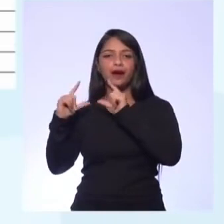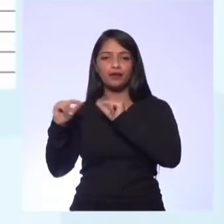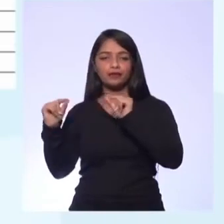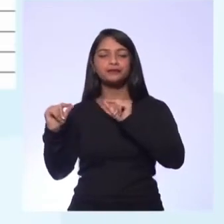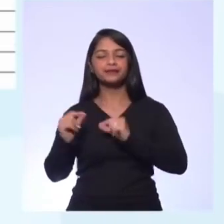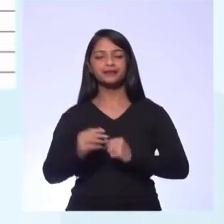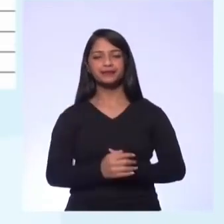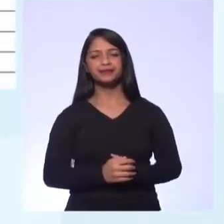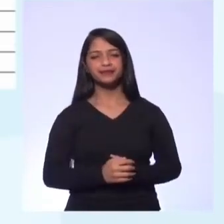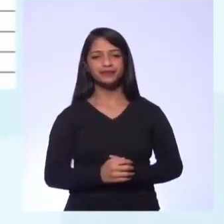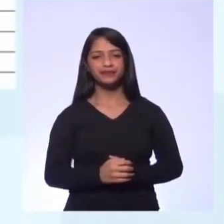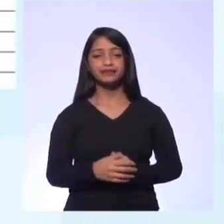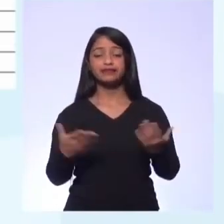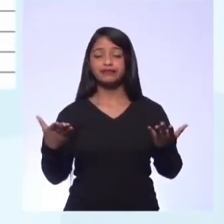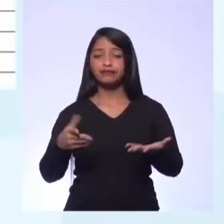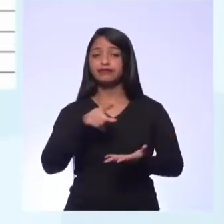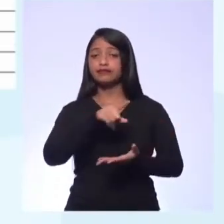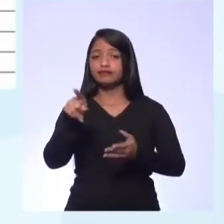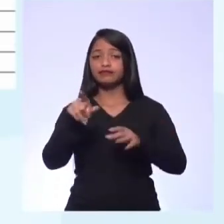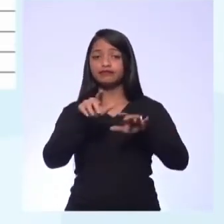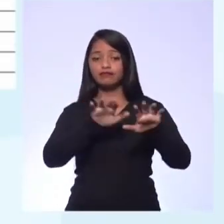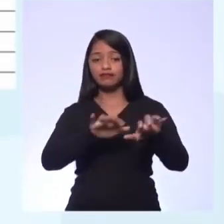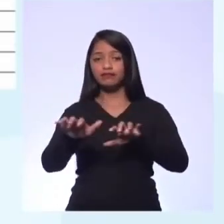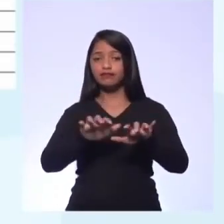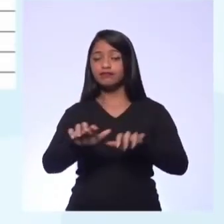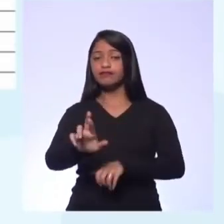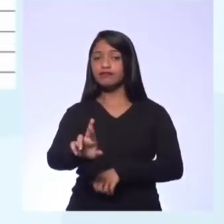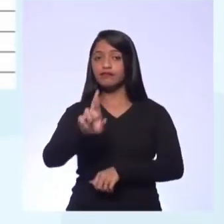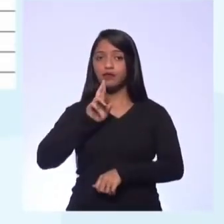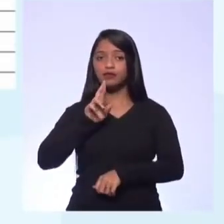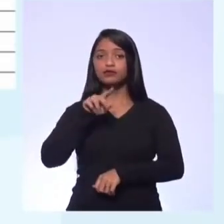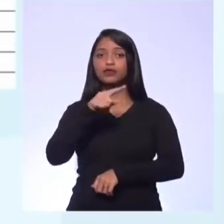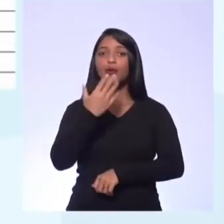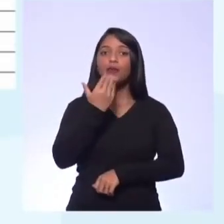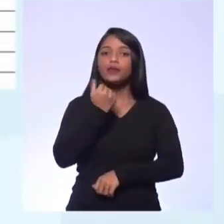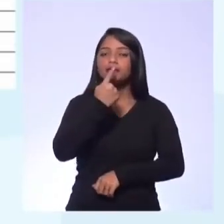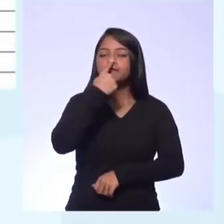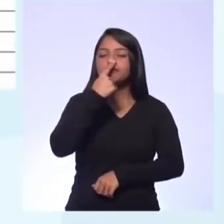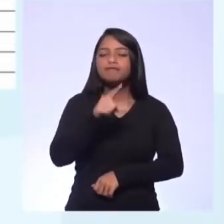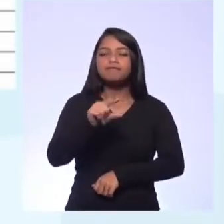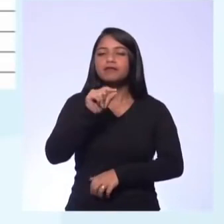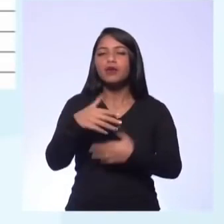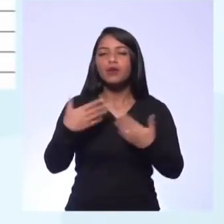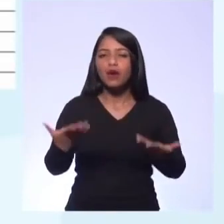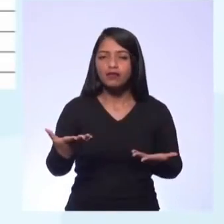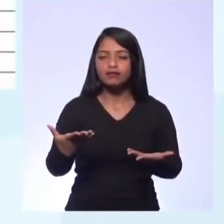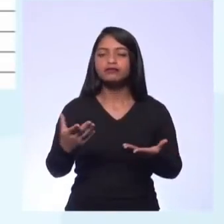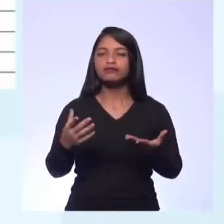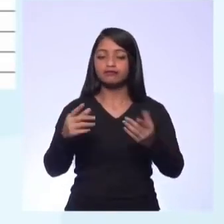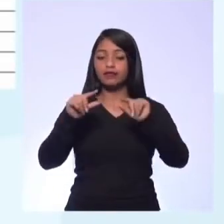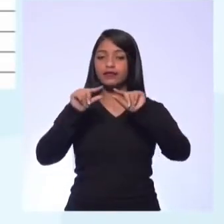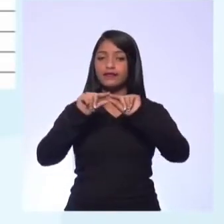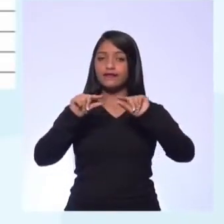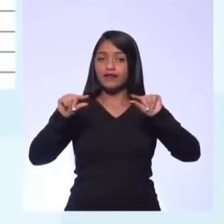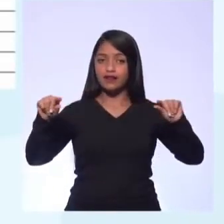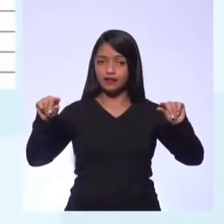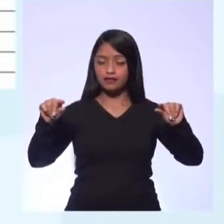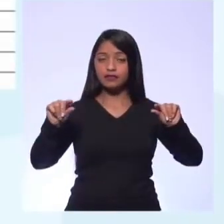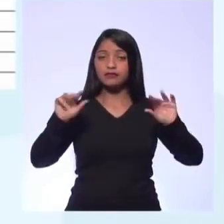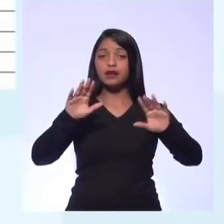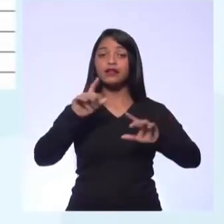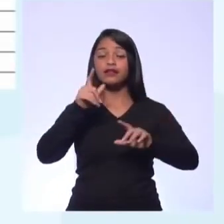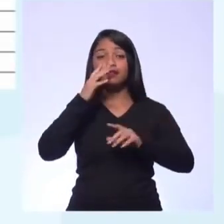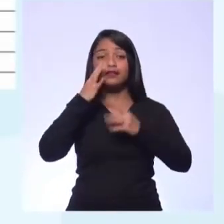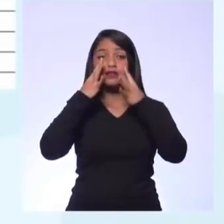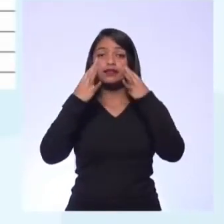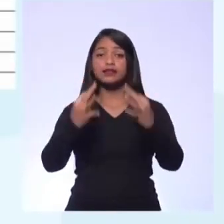vão colocar aí, se vocês vão colocar o prato favorito em forma de frase, e aí toma cuidado só que esse, olha, perceberam a diferença